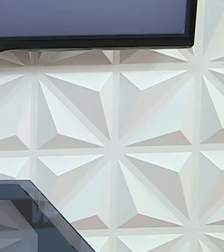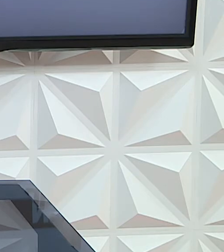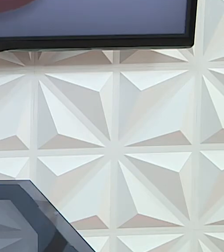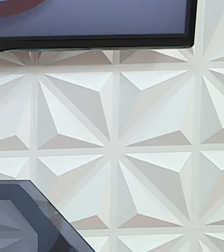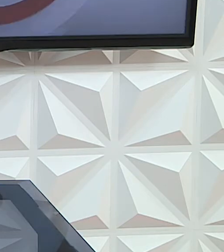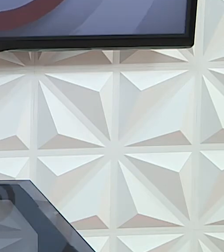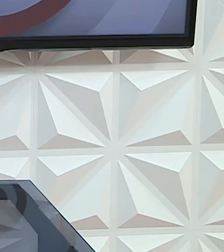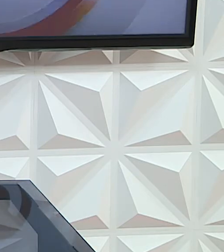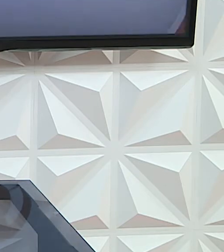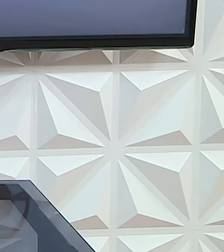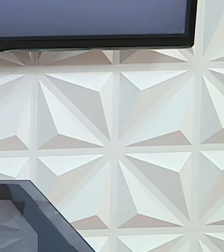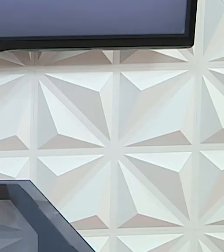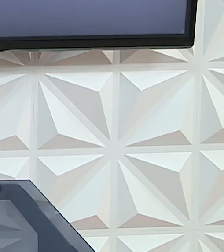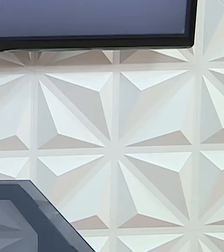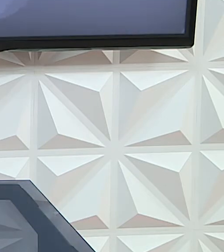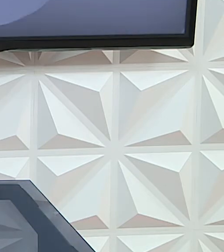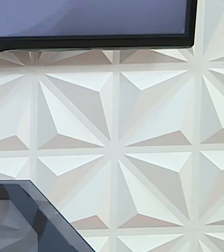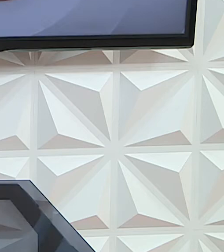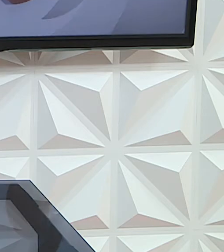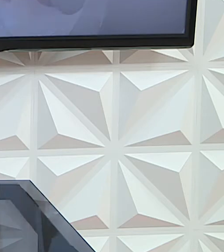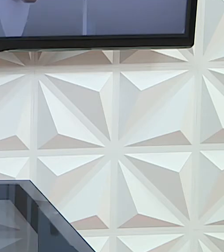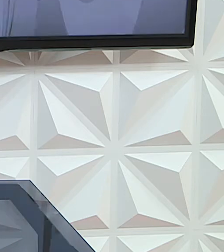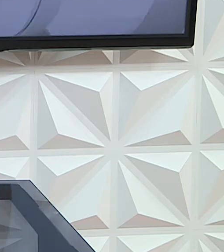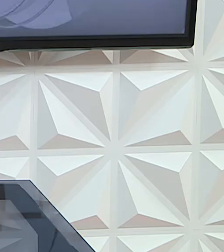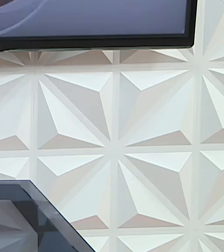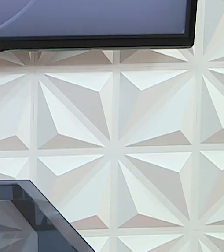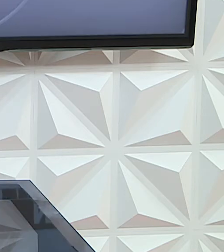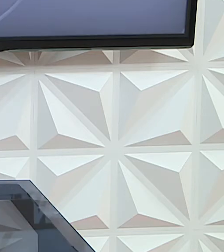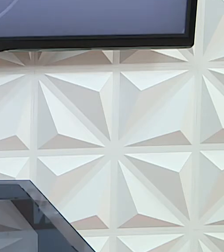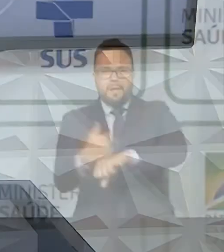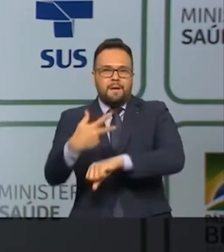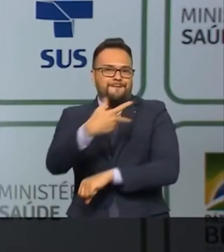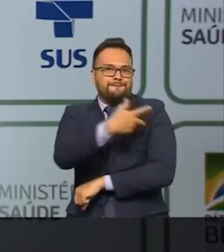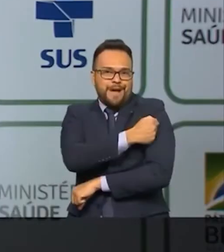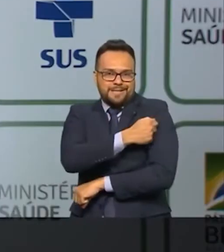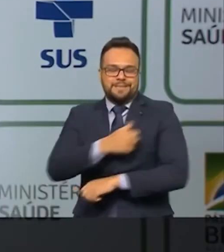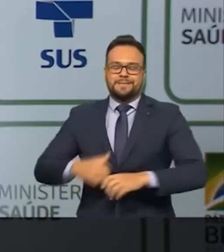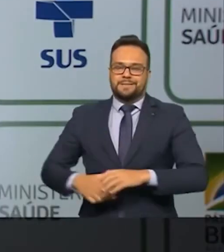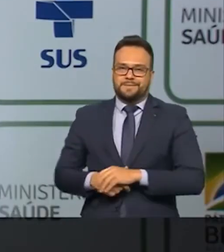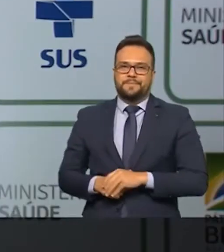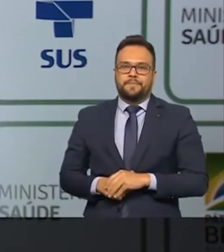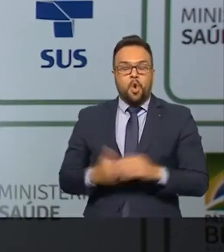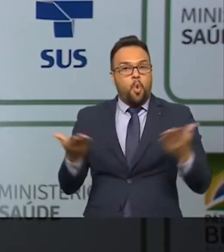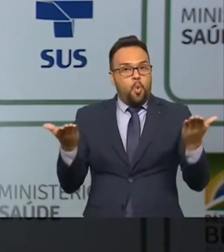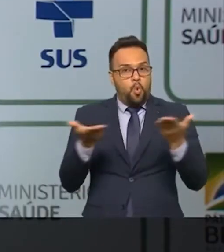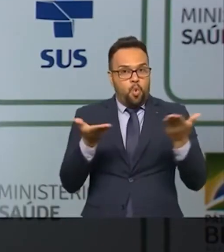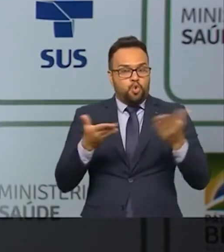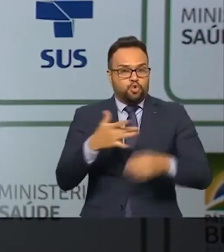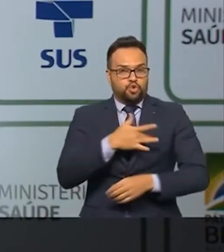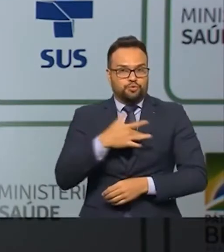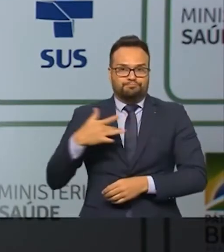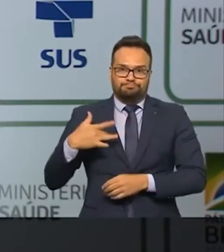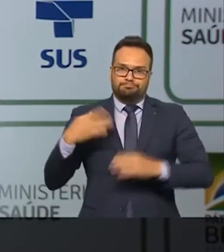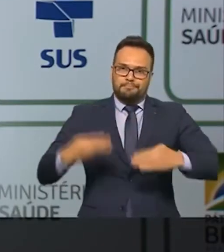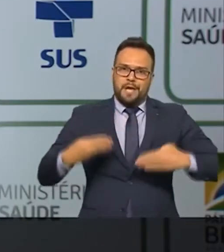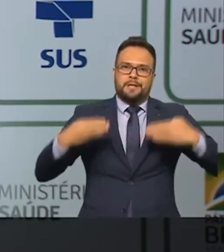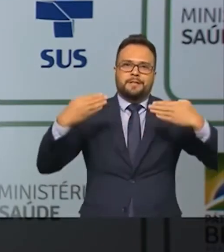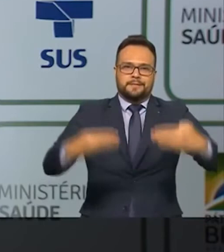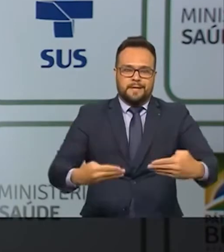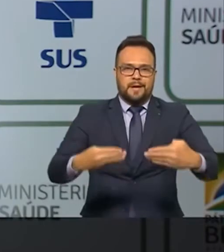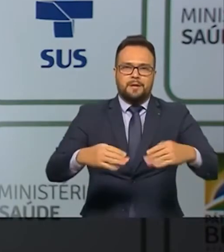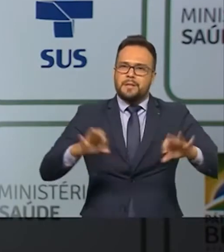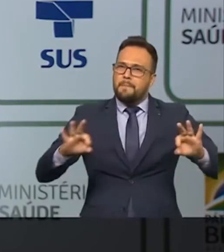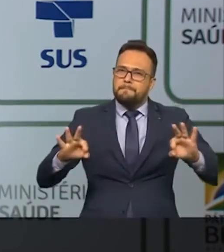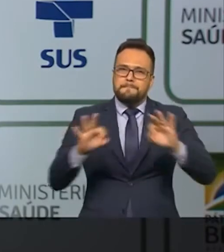Covid-19 vai ser gratuita e não obrigatória. Hoje, o Ministério da Saúde está